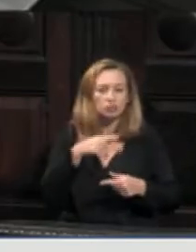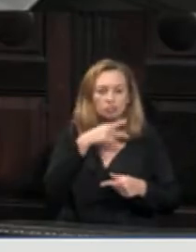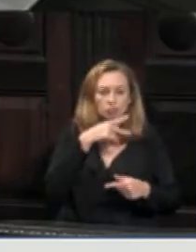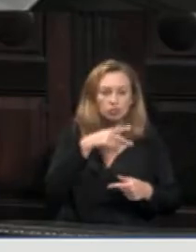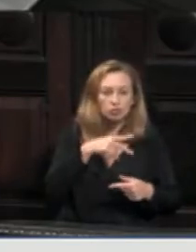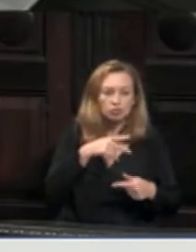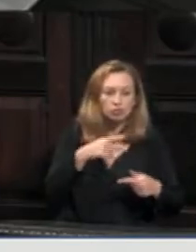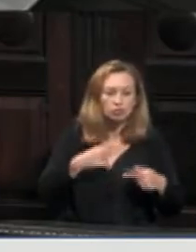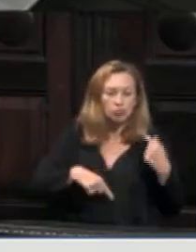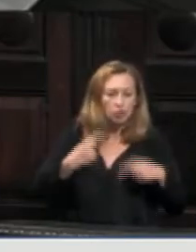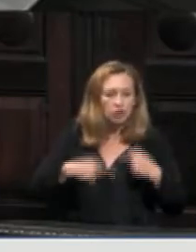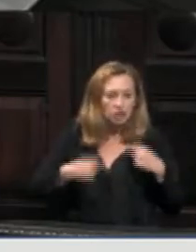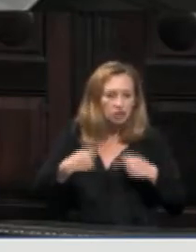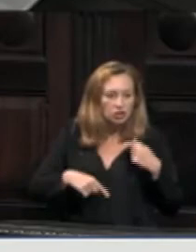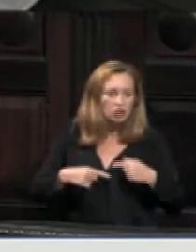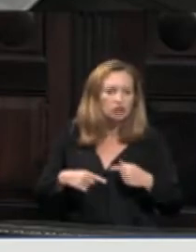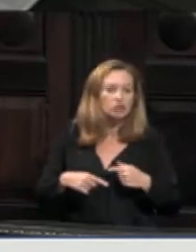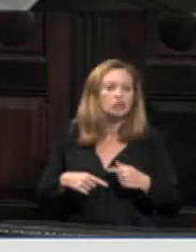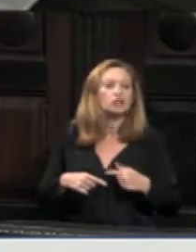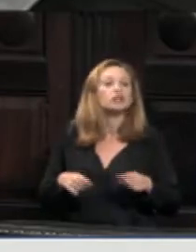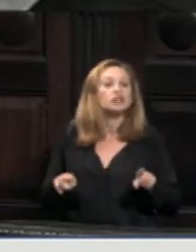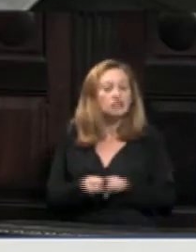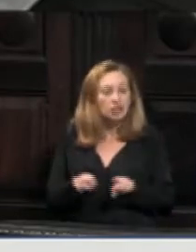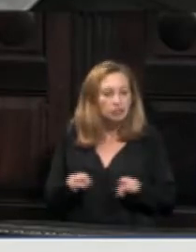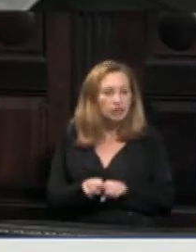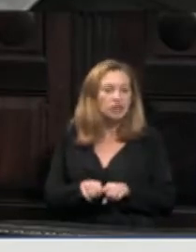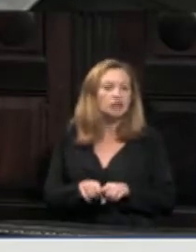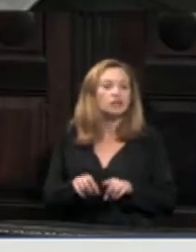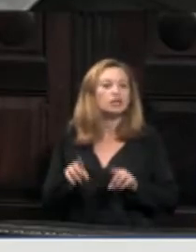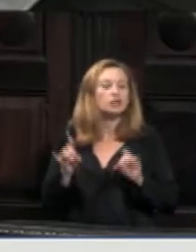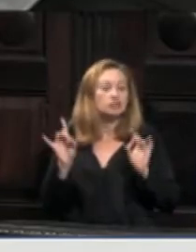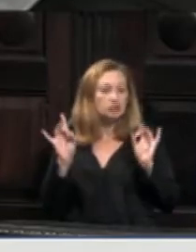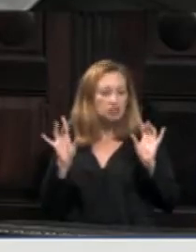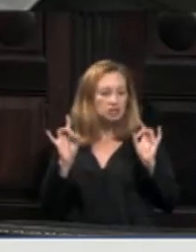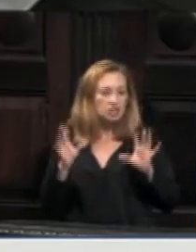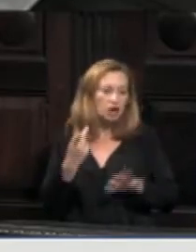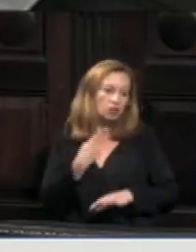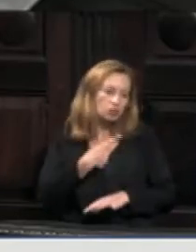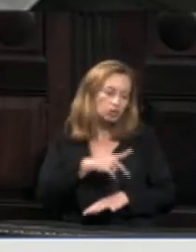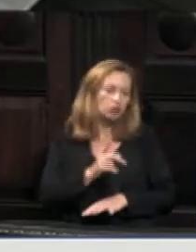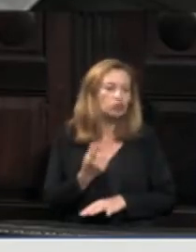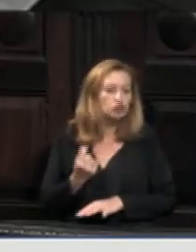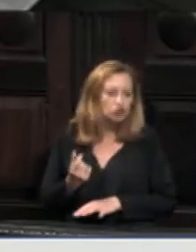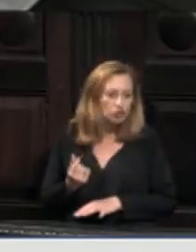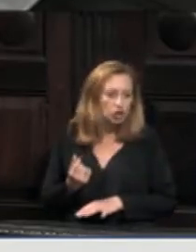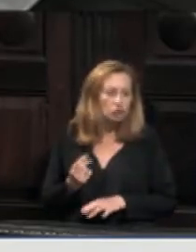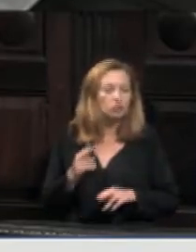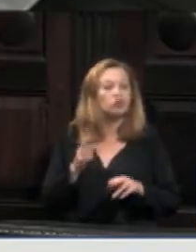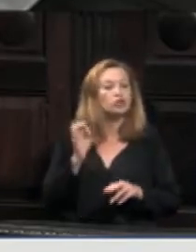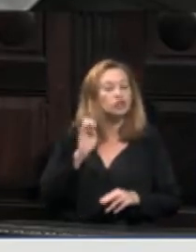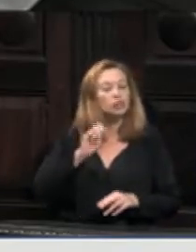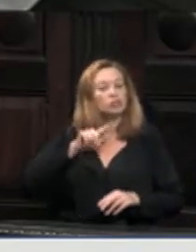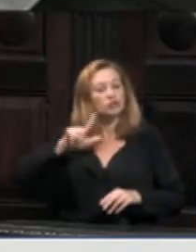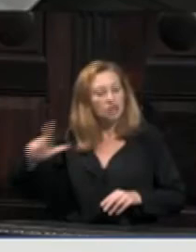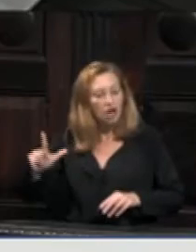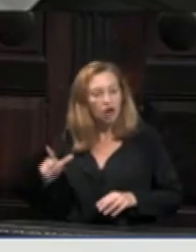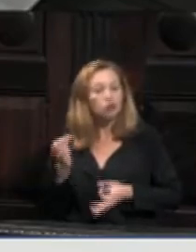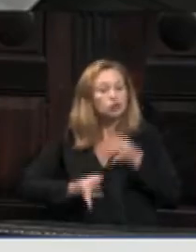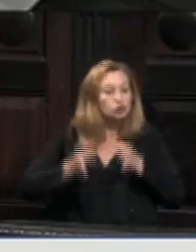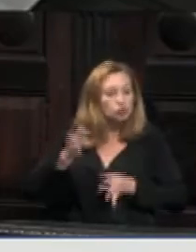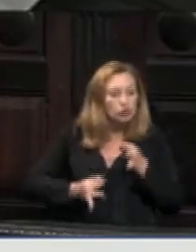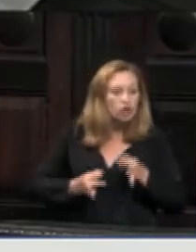inelegibilidade. E no caso específico das suas contas, o tribunal julga do mês 1 ao mês